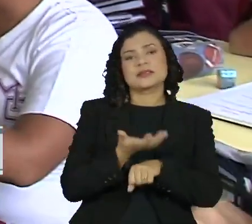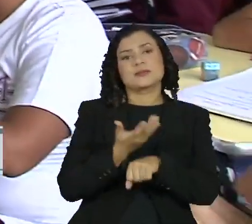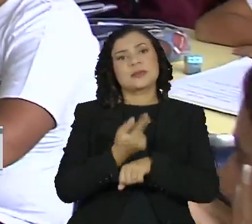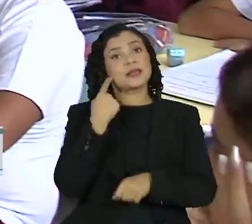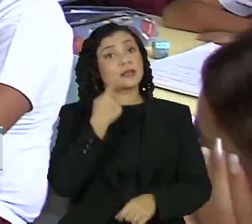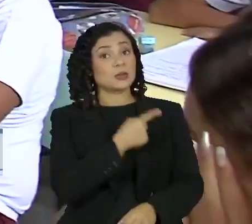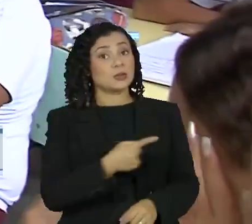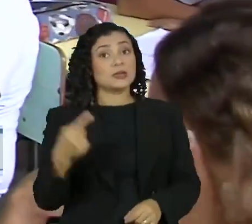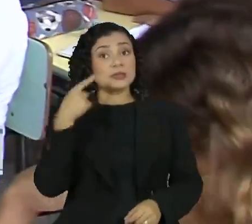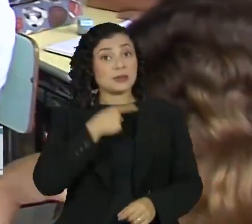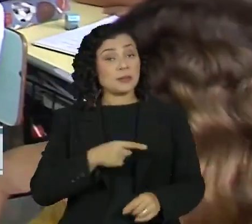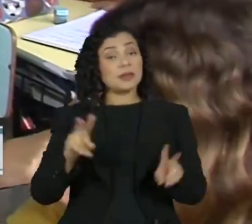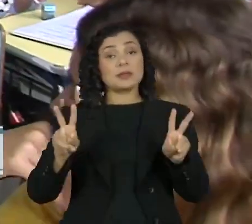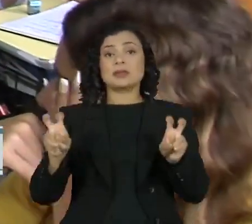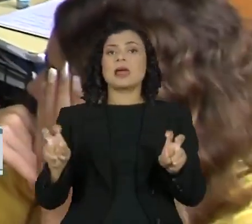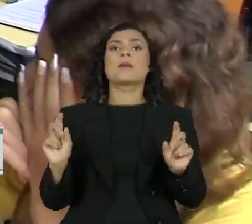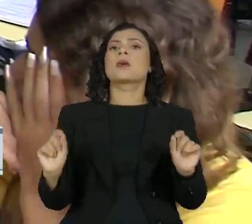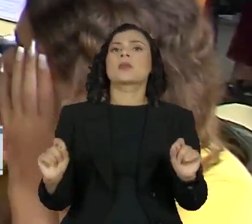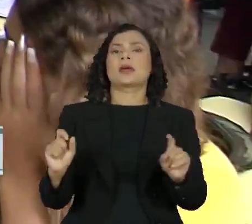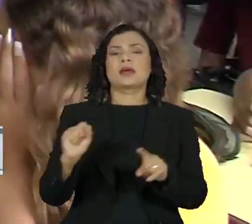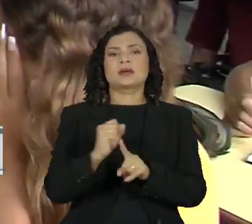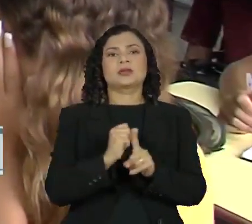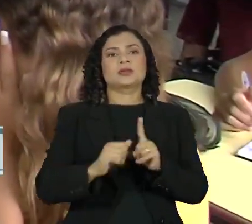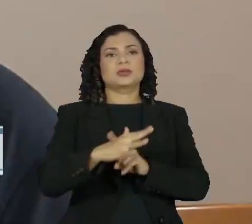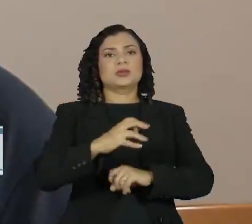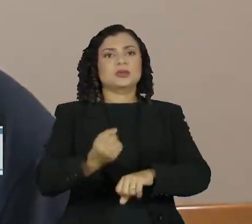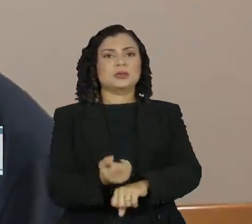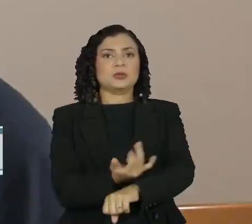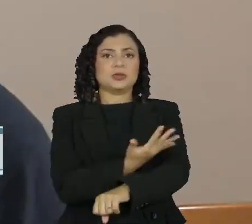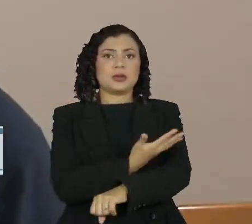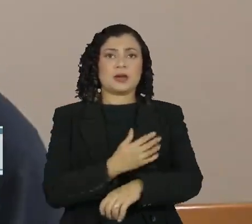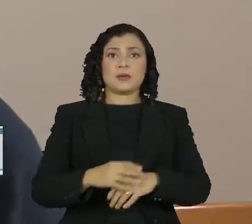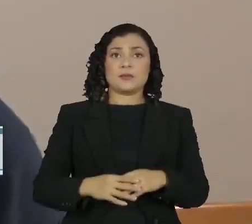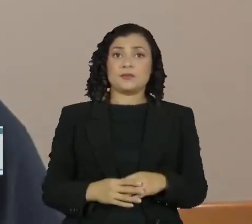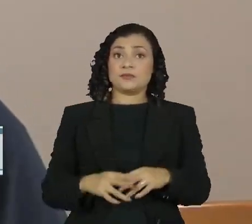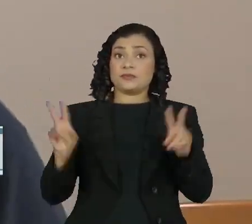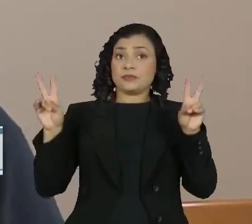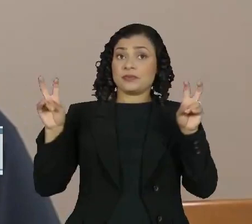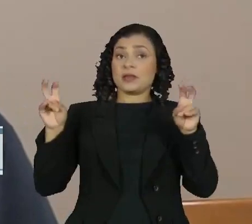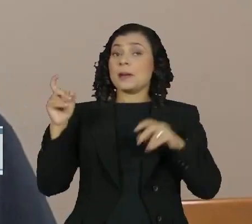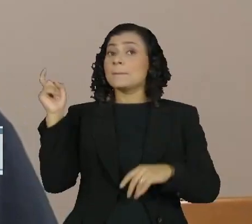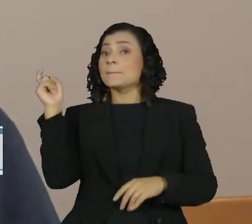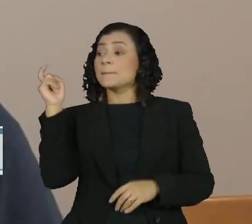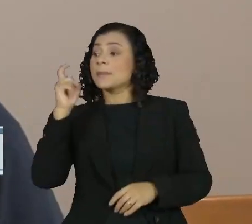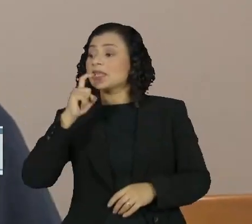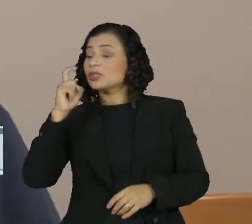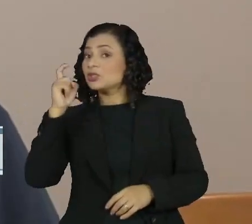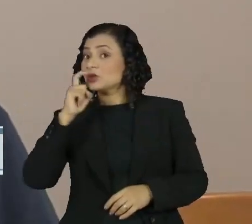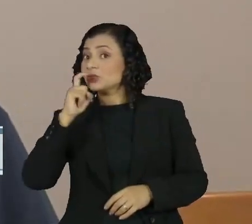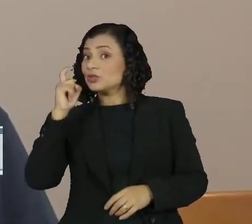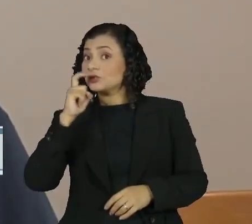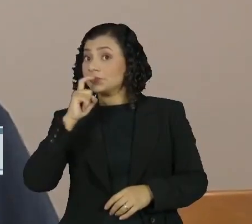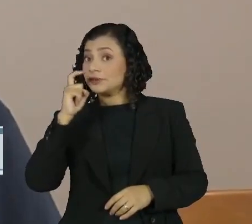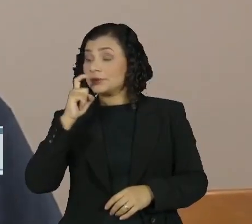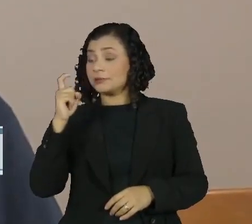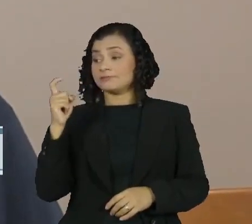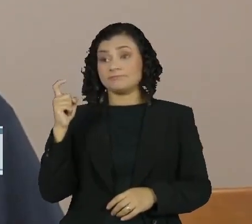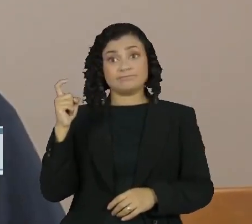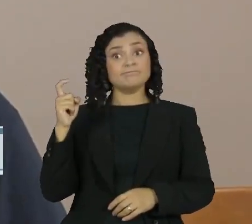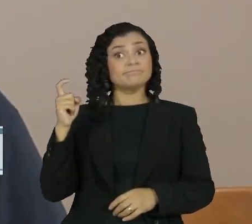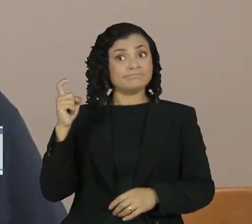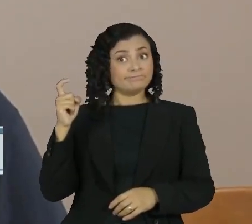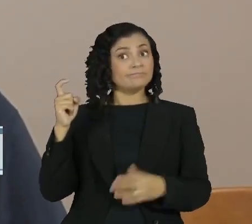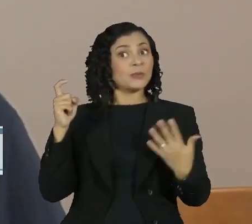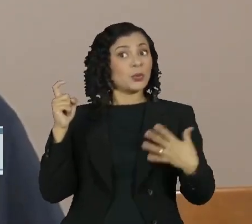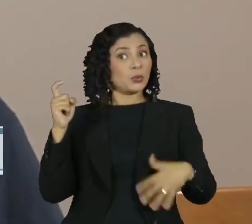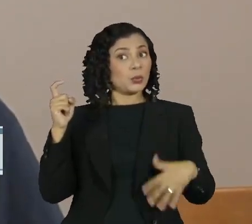semanal que trata de pautas socioemocionais. A questão da mentira é um princípio. Isso antecede